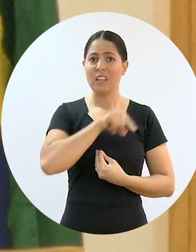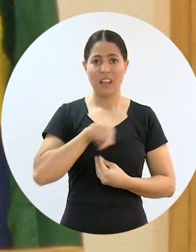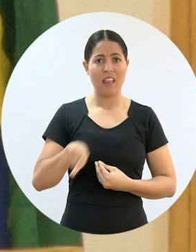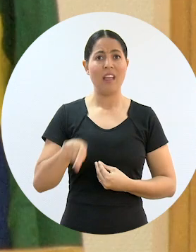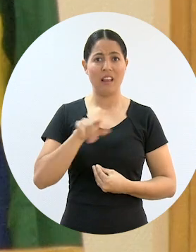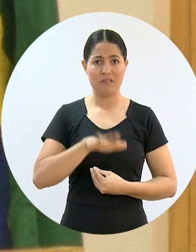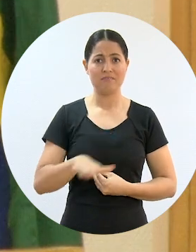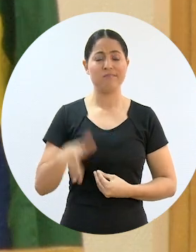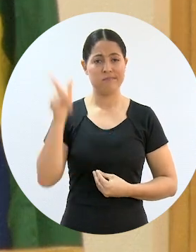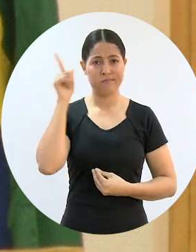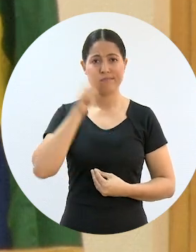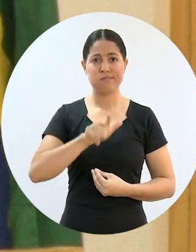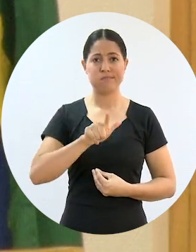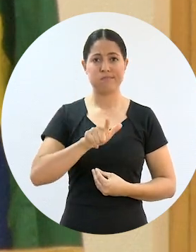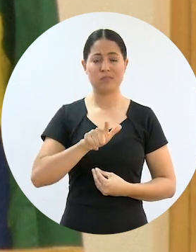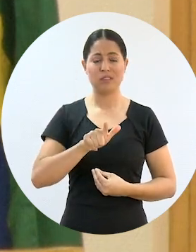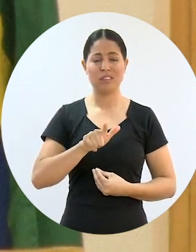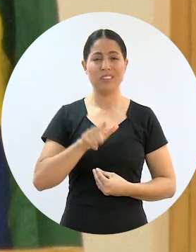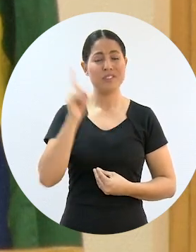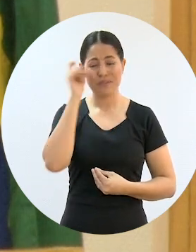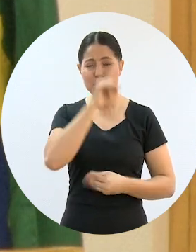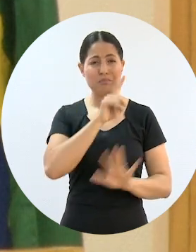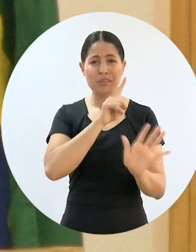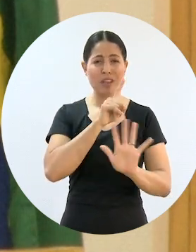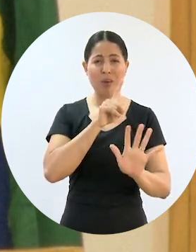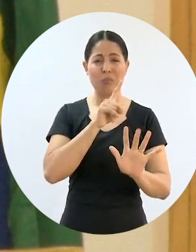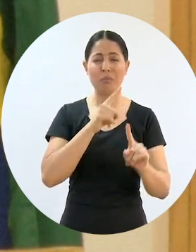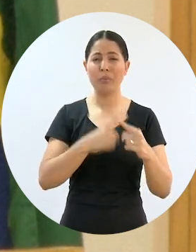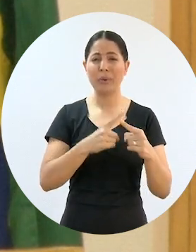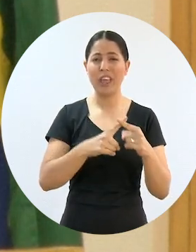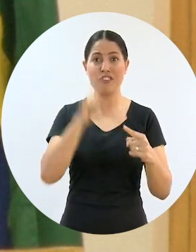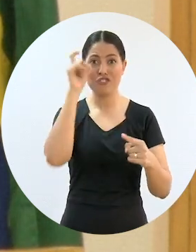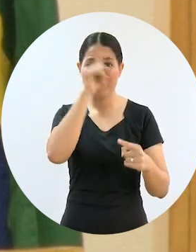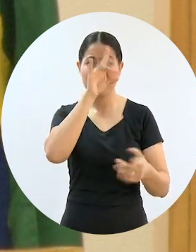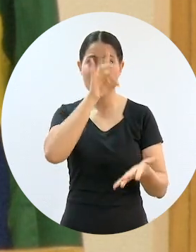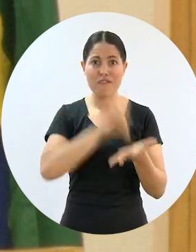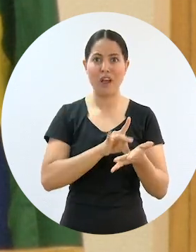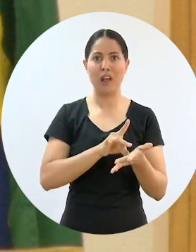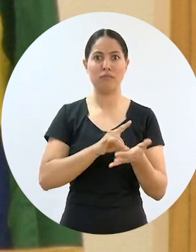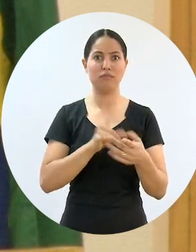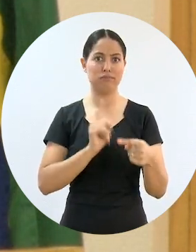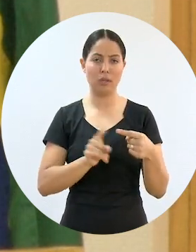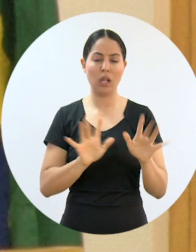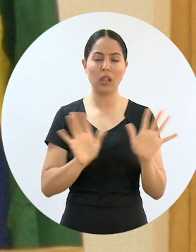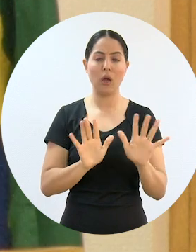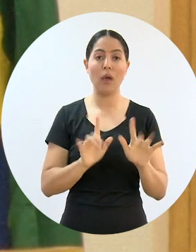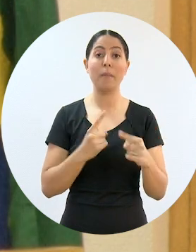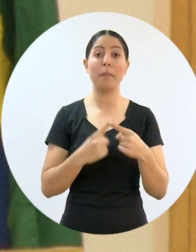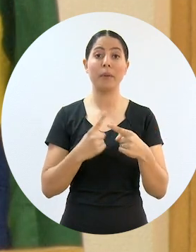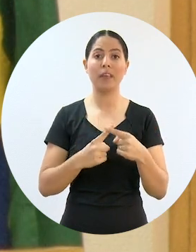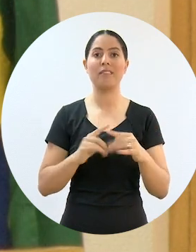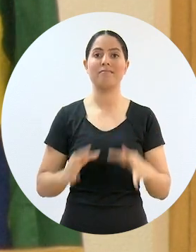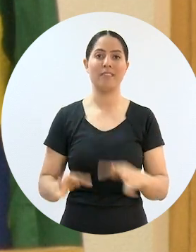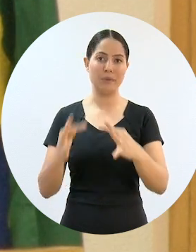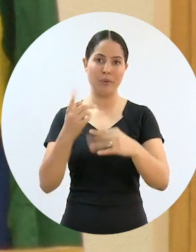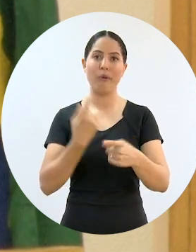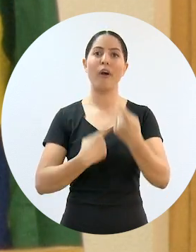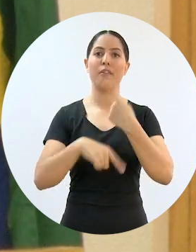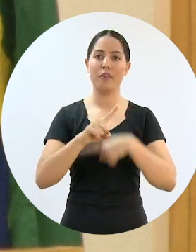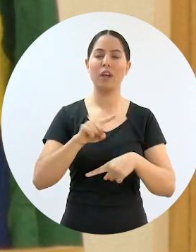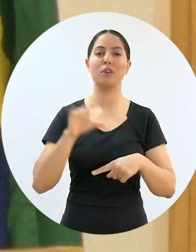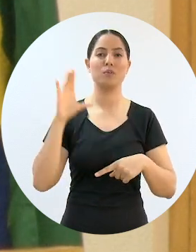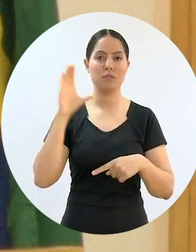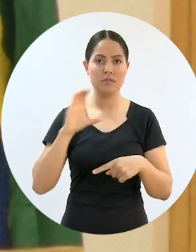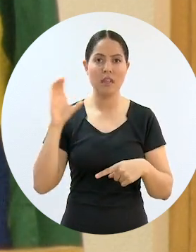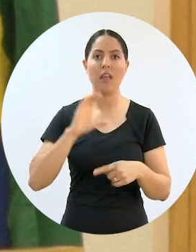dificilmente poderá alcançar, dificilmente não porque seja difícil, mas porque o avanço